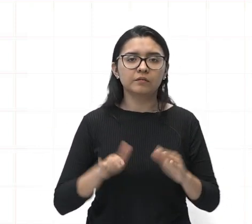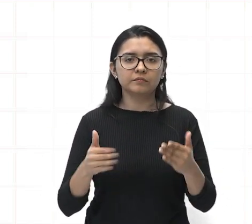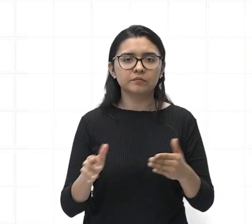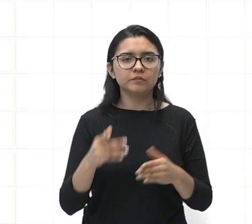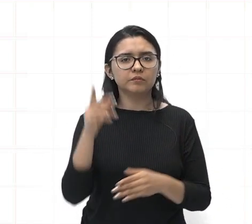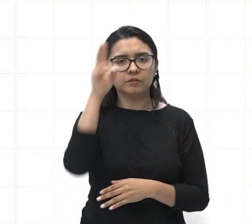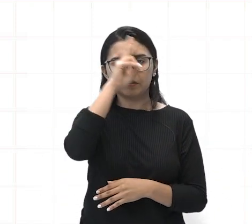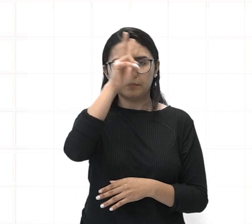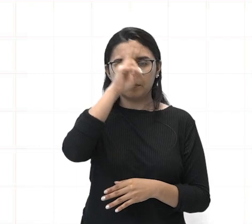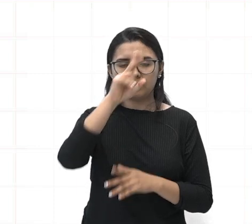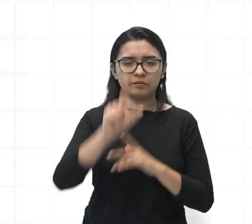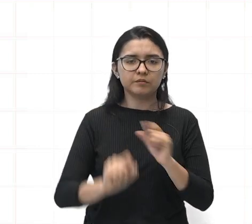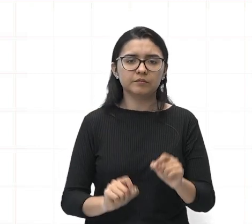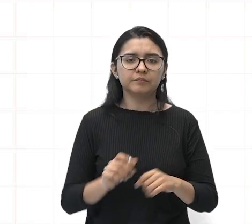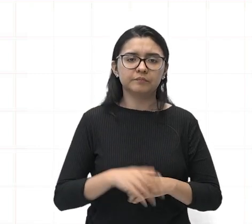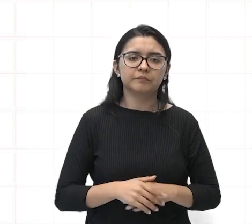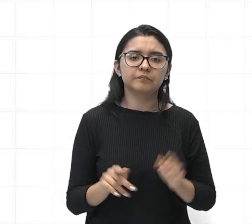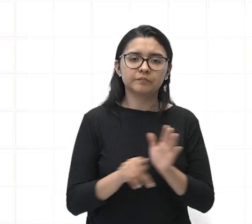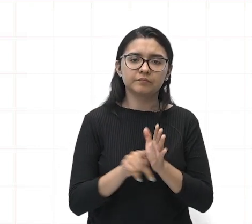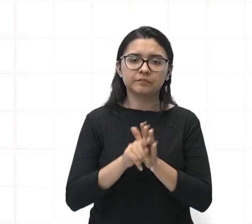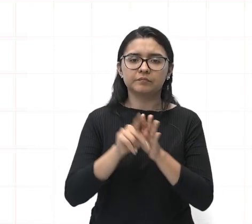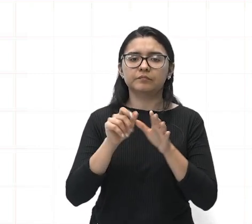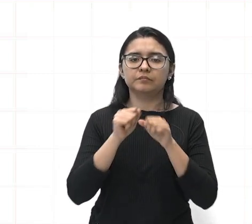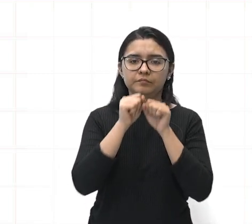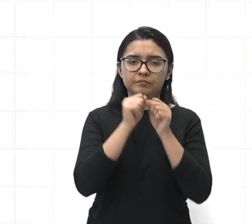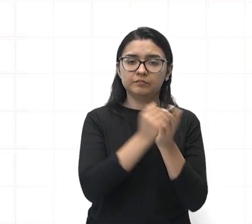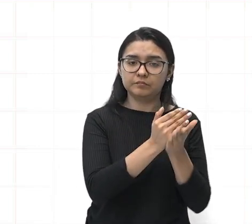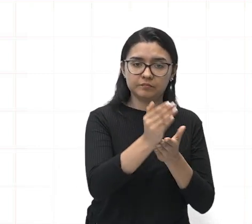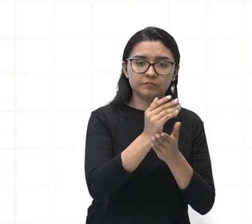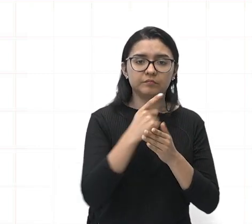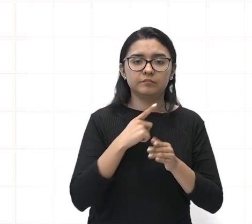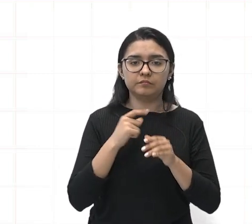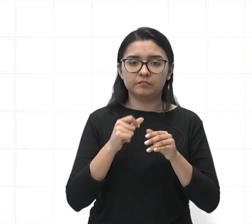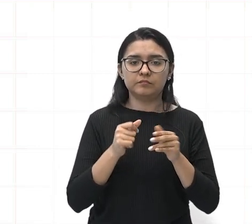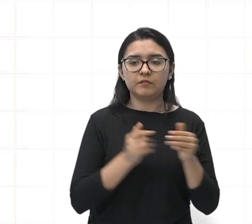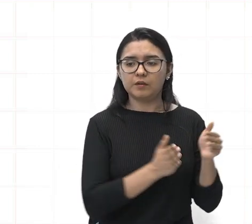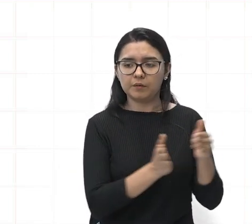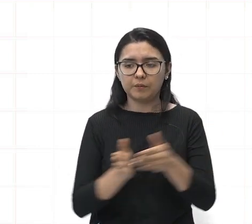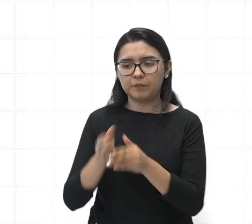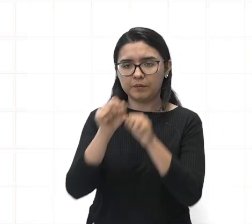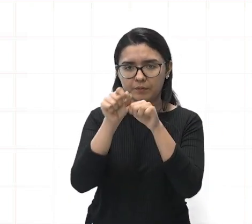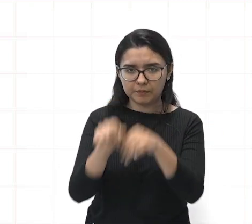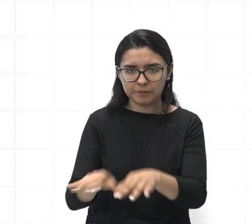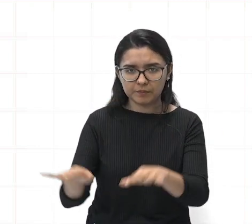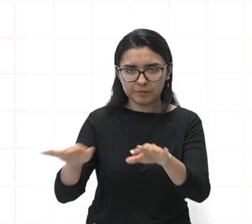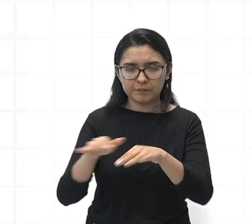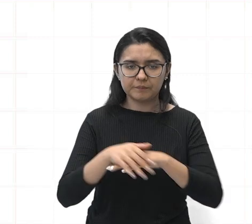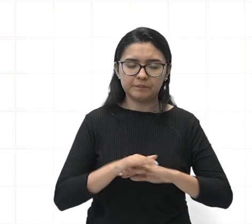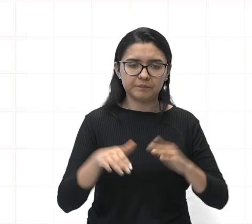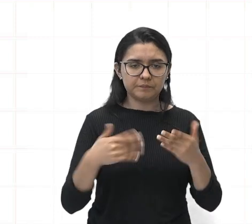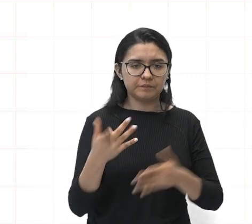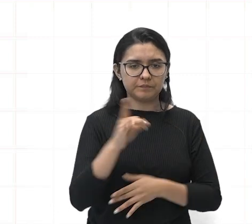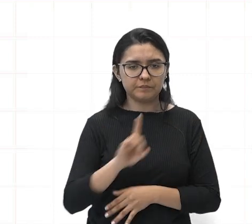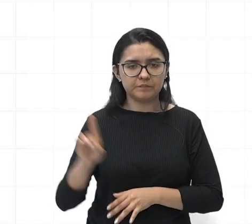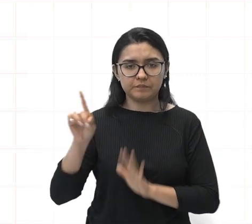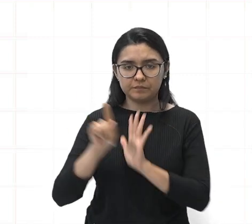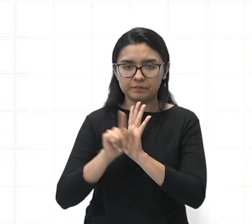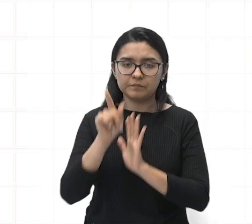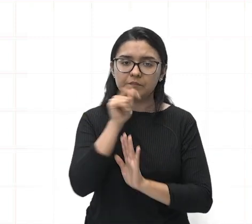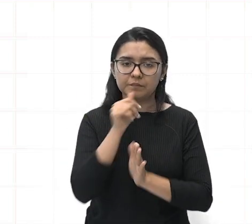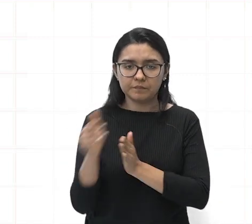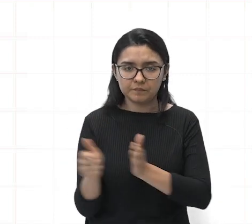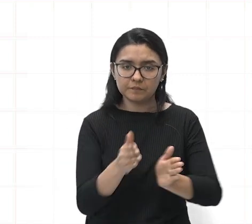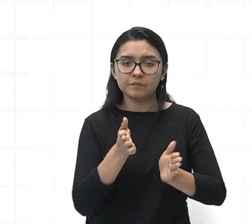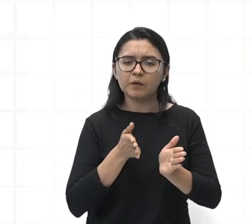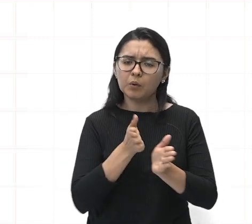lembrando aí que a gente está falando do sentido da nascente até a sua foz. Então, na margem direita do rio,